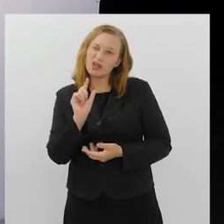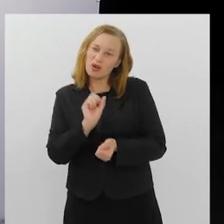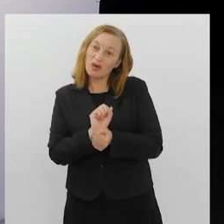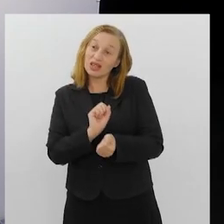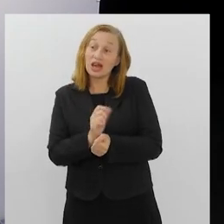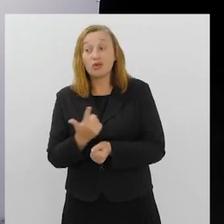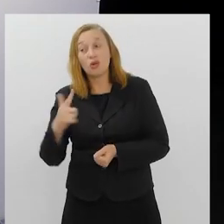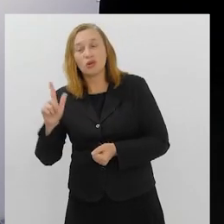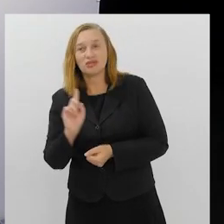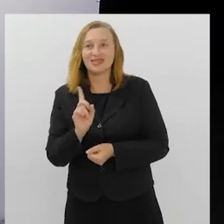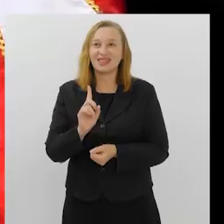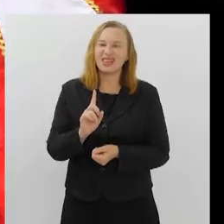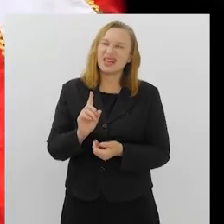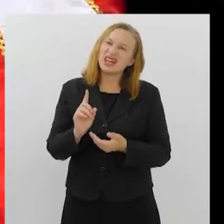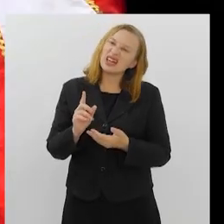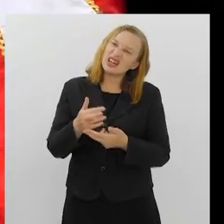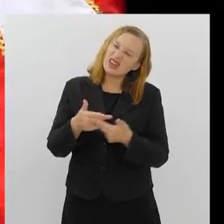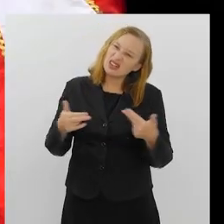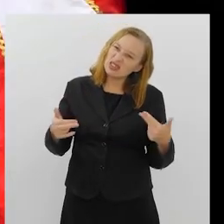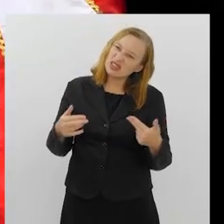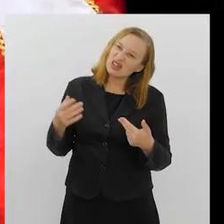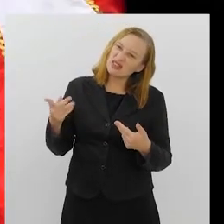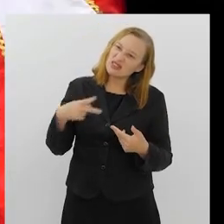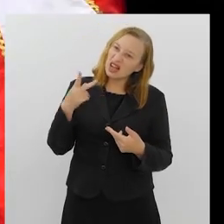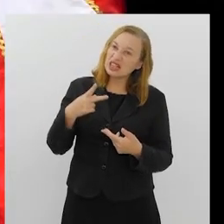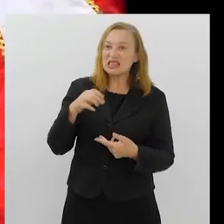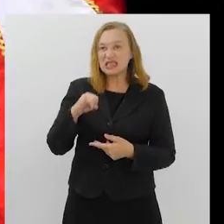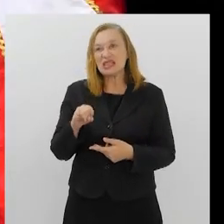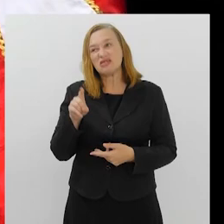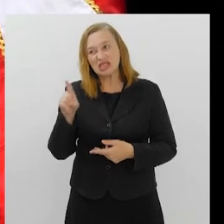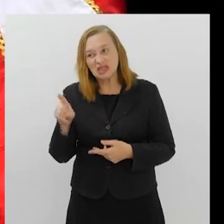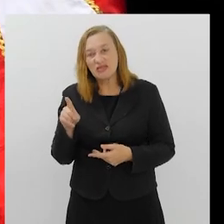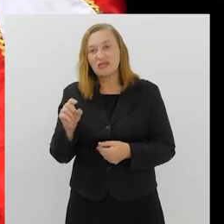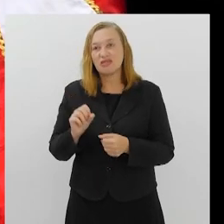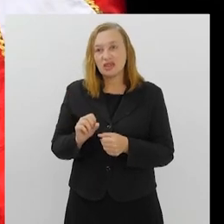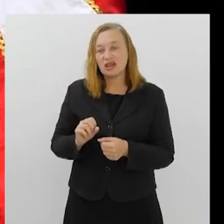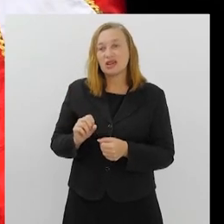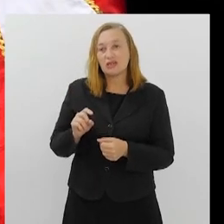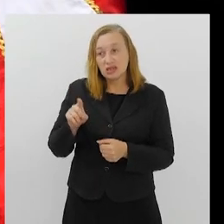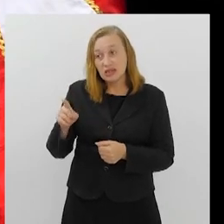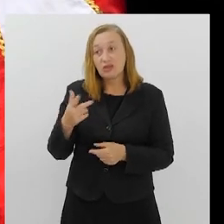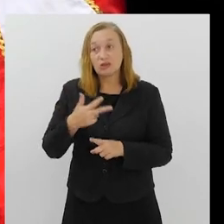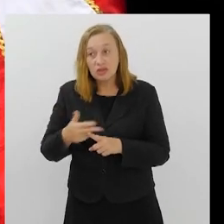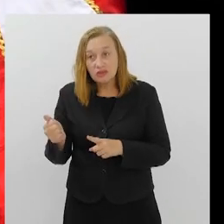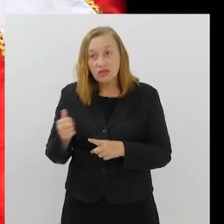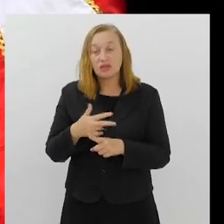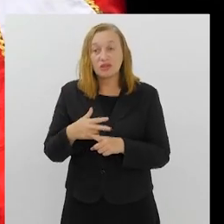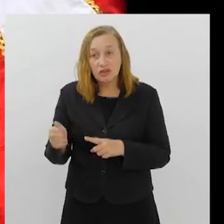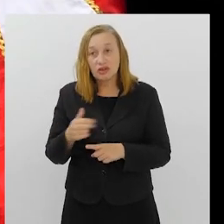não. Muita gente já vinha me falando: "Ah, vai ser você, vai ser você, vai ser você".